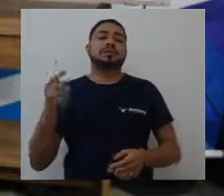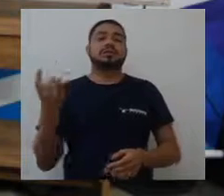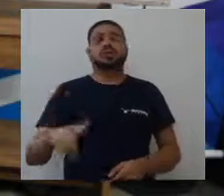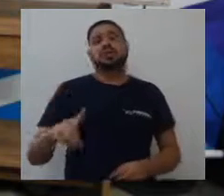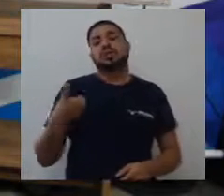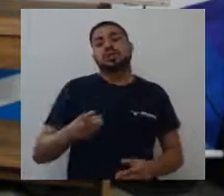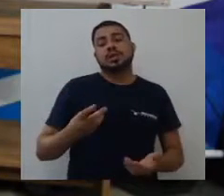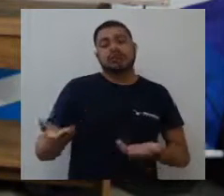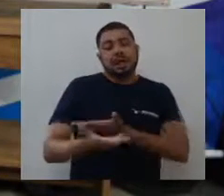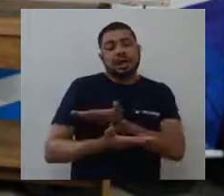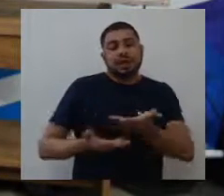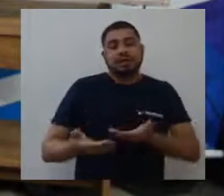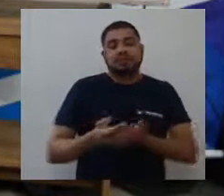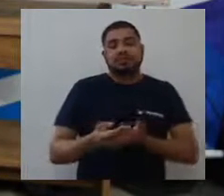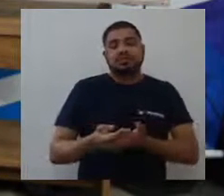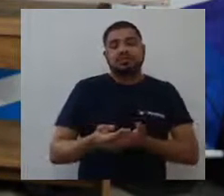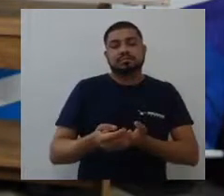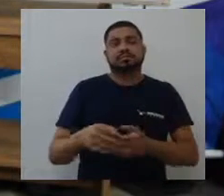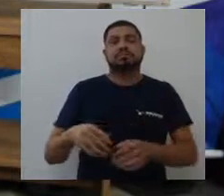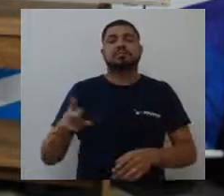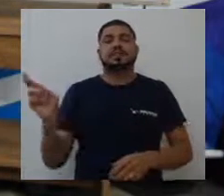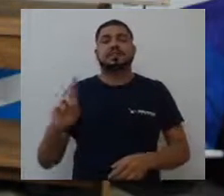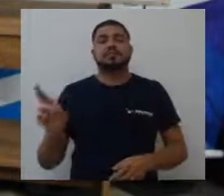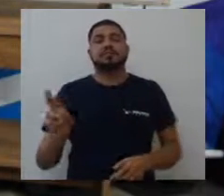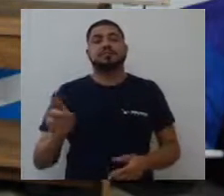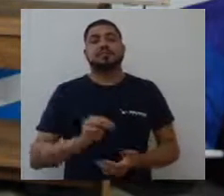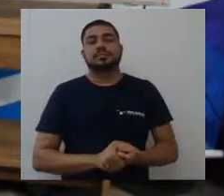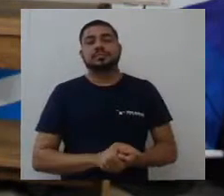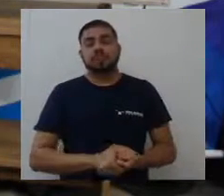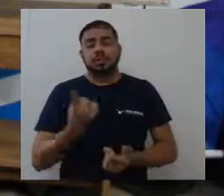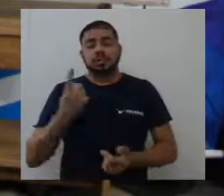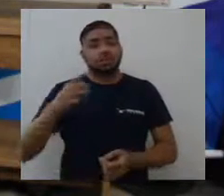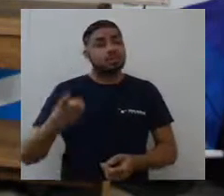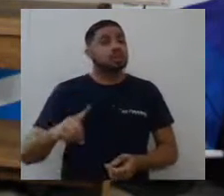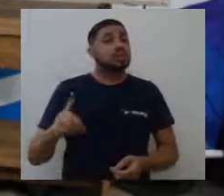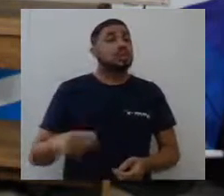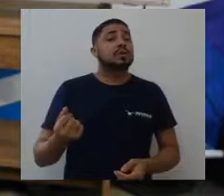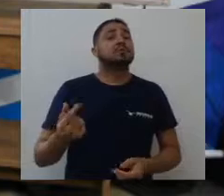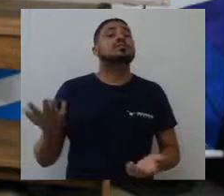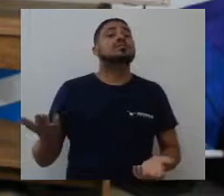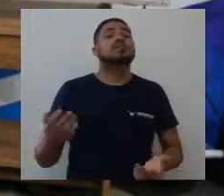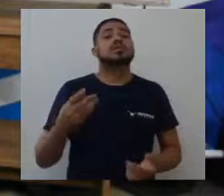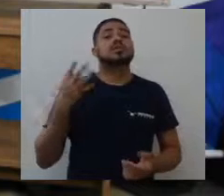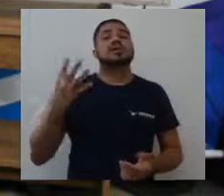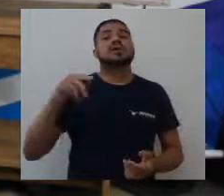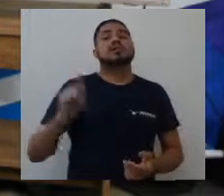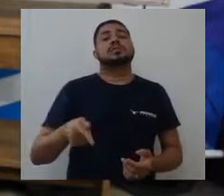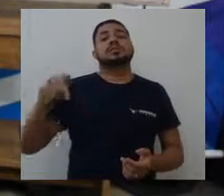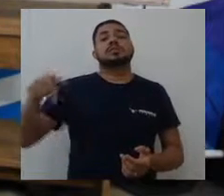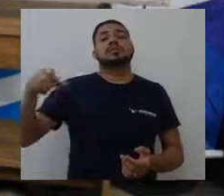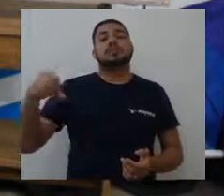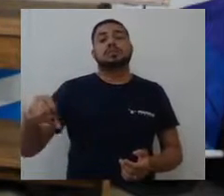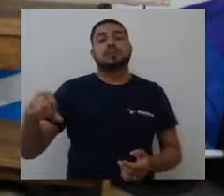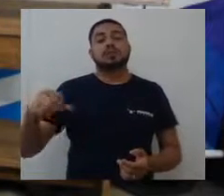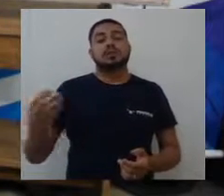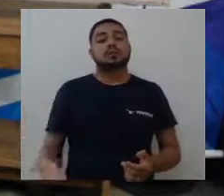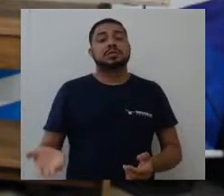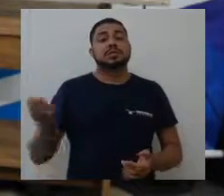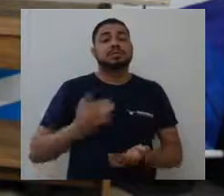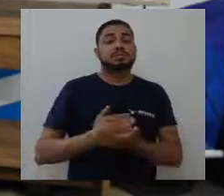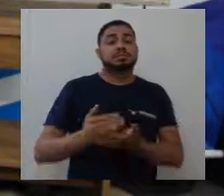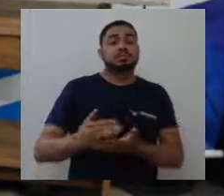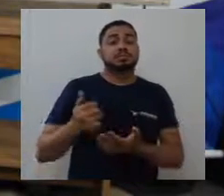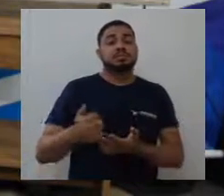em relação à moeda brasileira? Então, observe, um dólar valia quanto? R$ 4,79. Aumentou